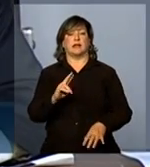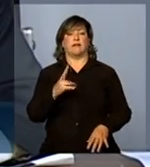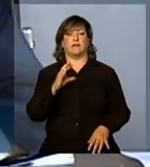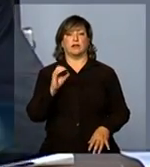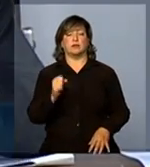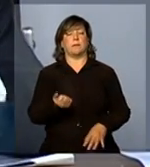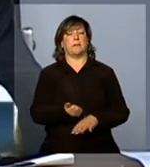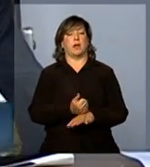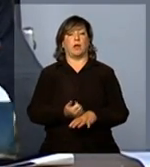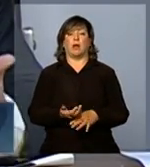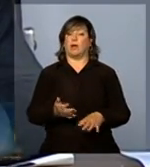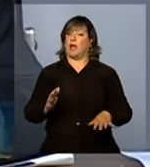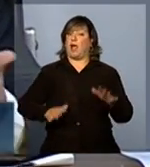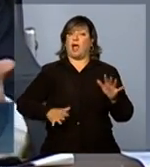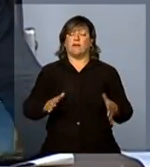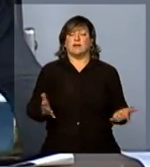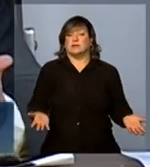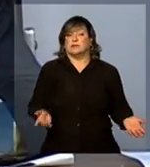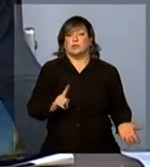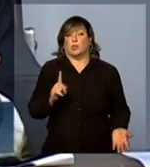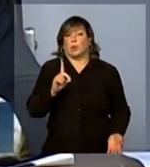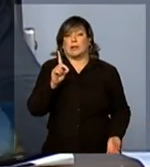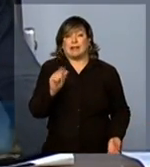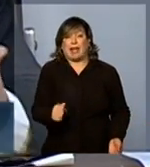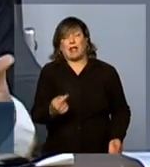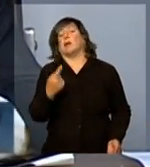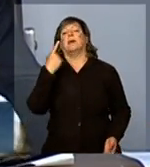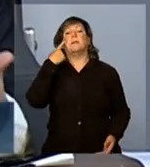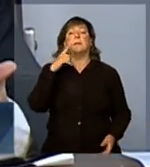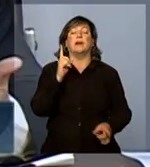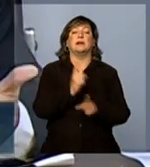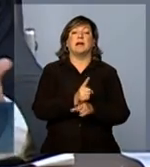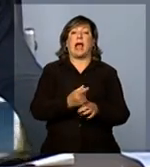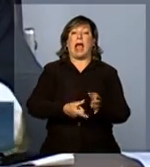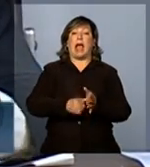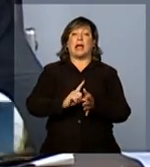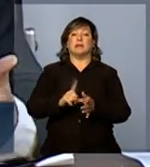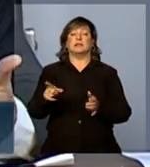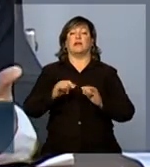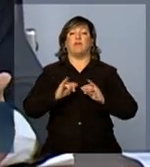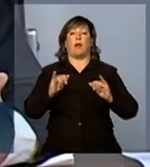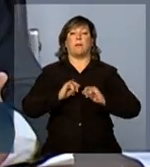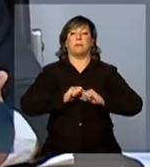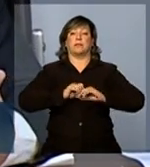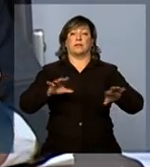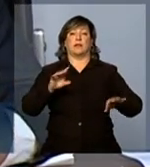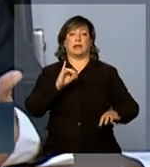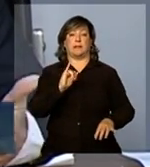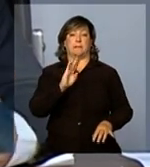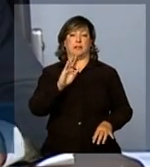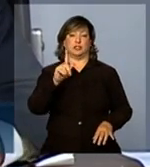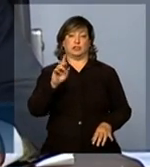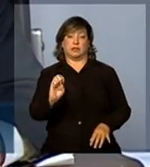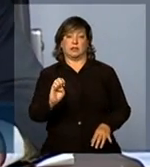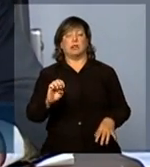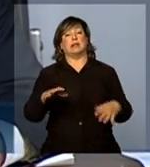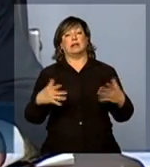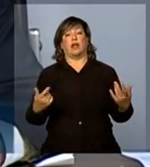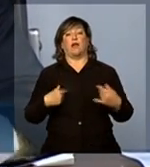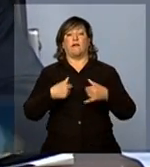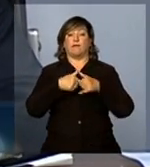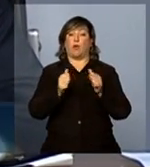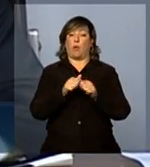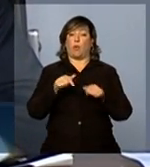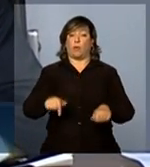Nem sempre é possível detectar antes que saiam os dados do IBGE, portanto, eu fiquei satisfeito com